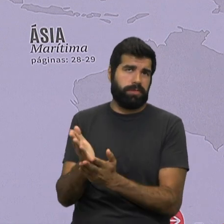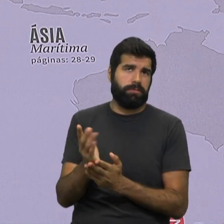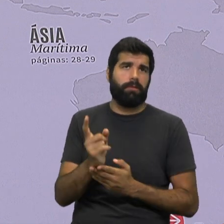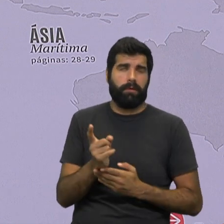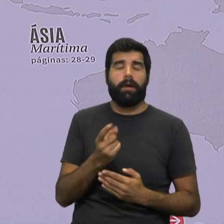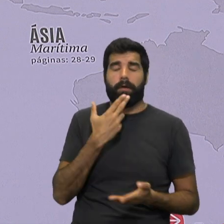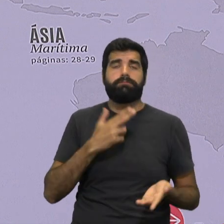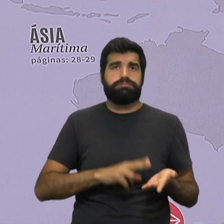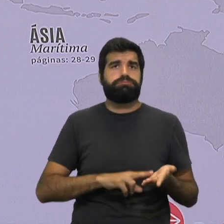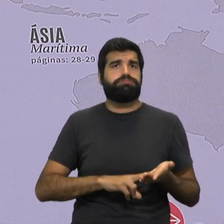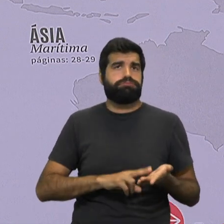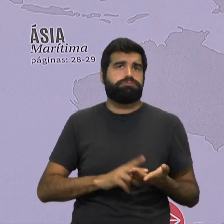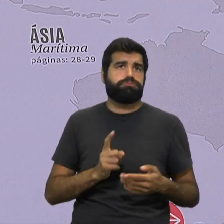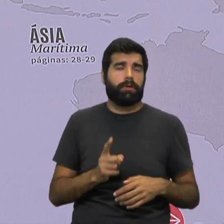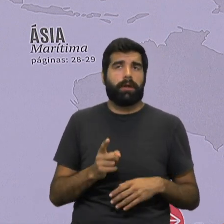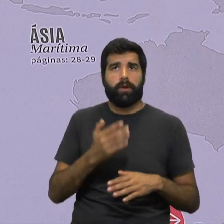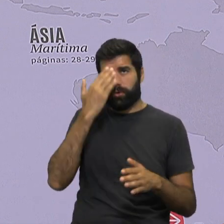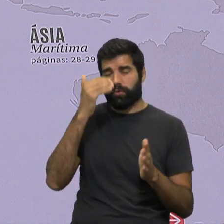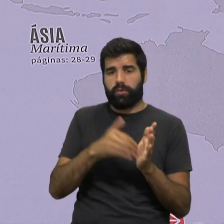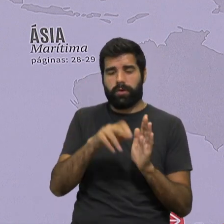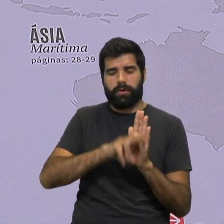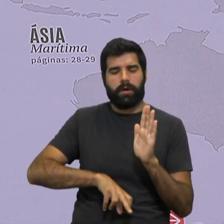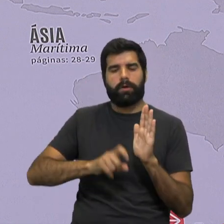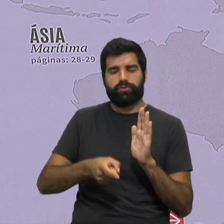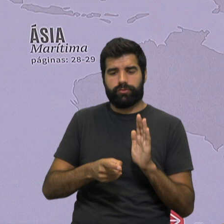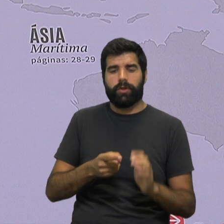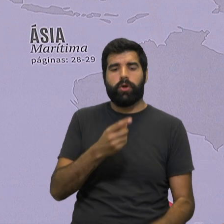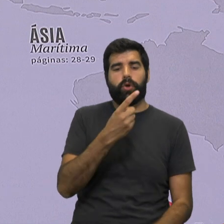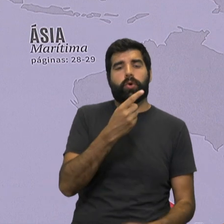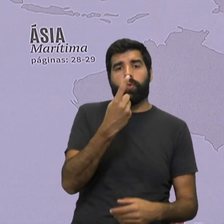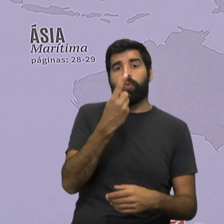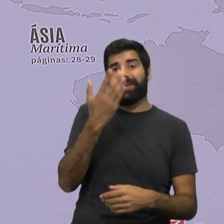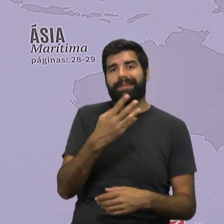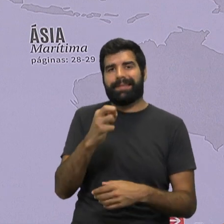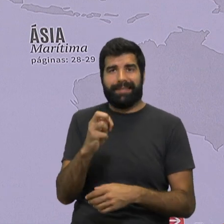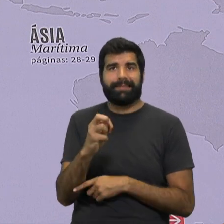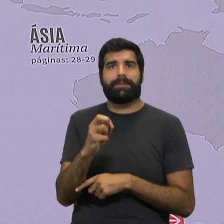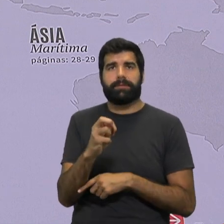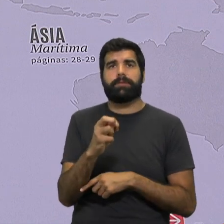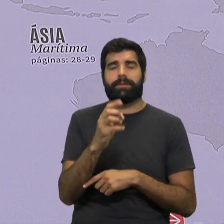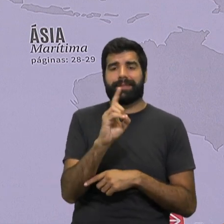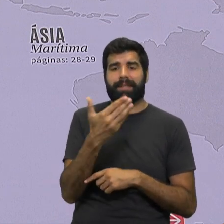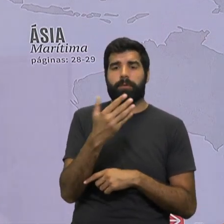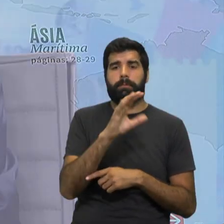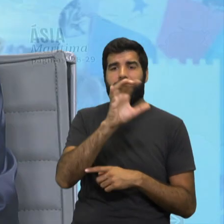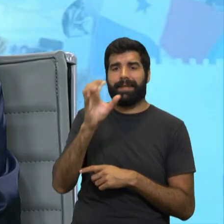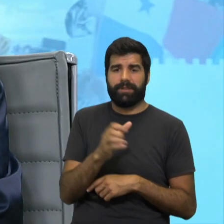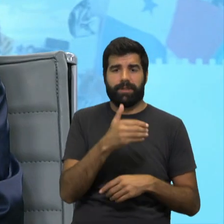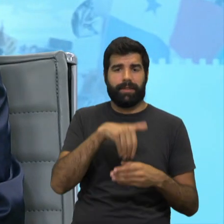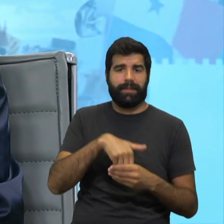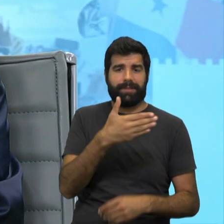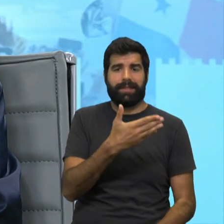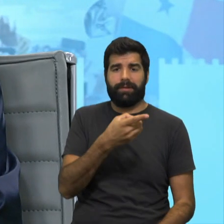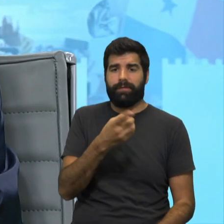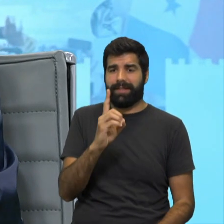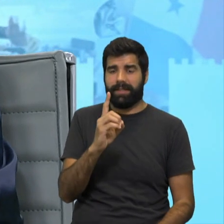Portanto, uma das conclusões deste relatório é que em 1/3 dos países do mundo, portanto em 61 países dos 196 que foram